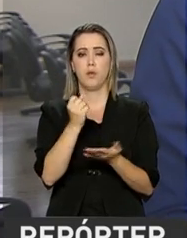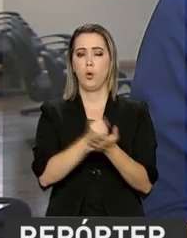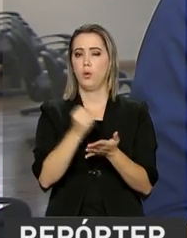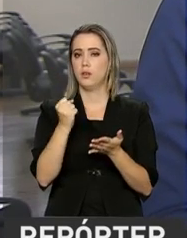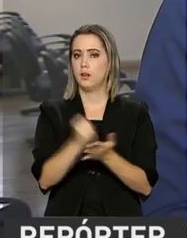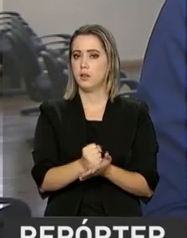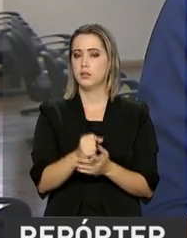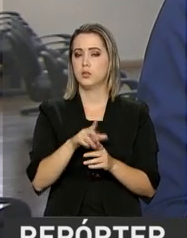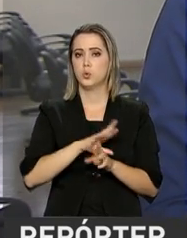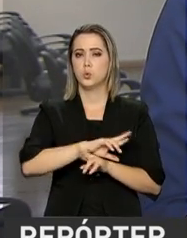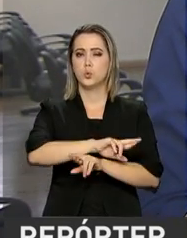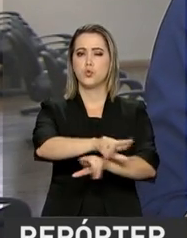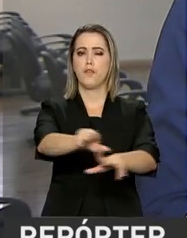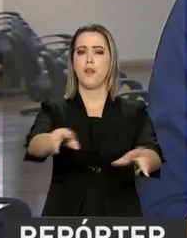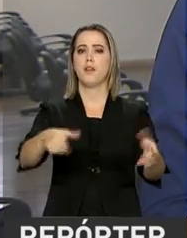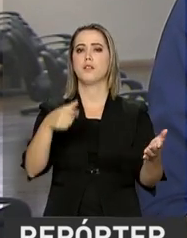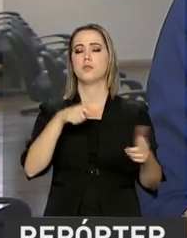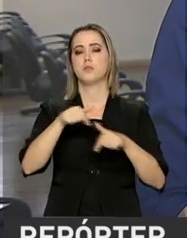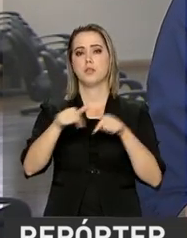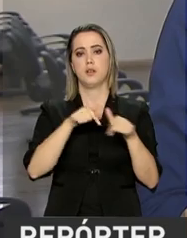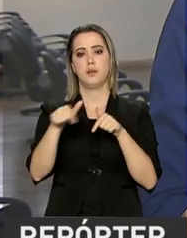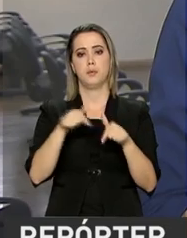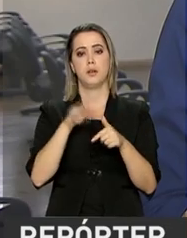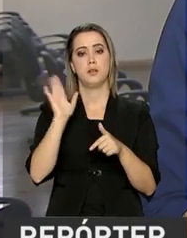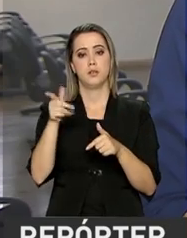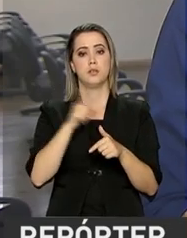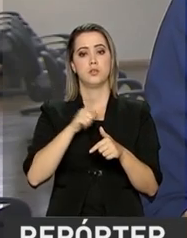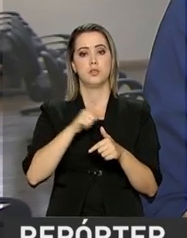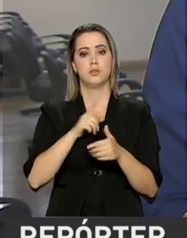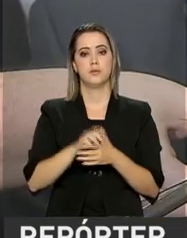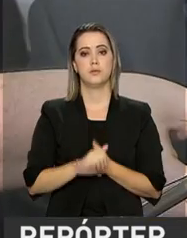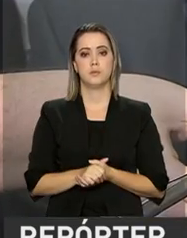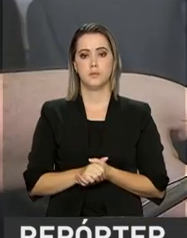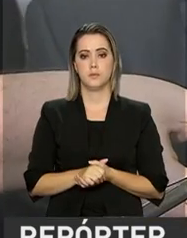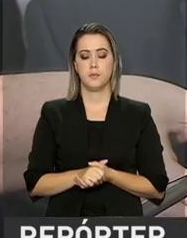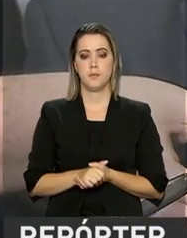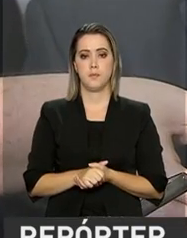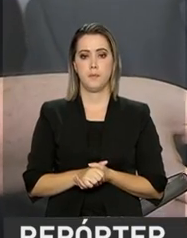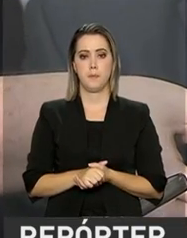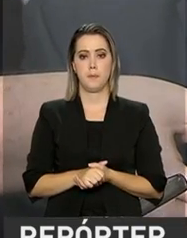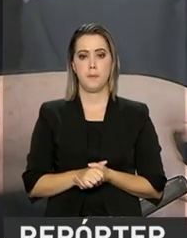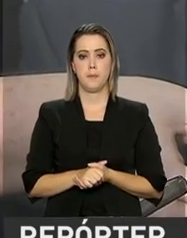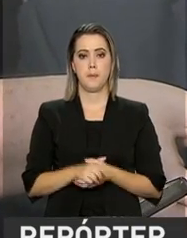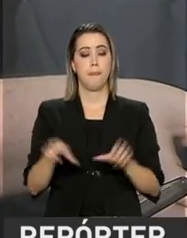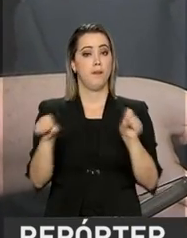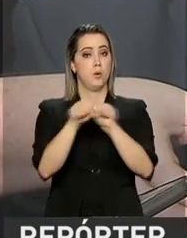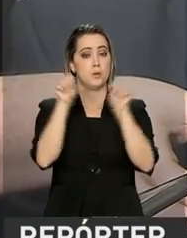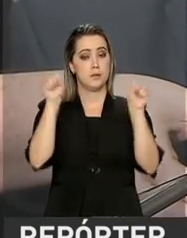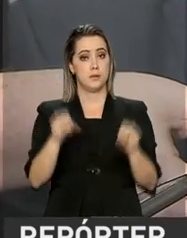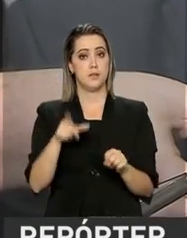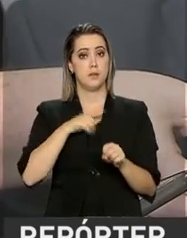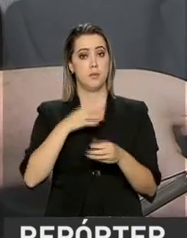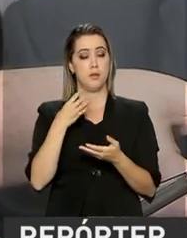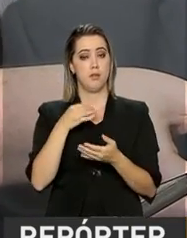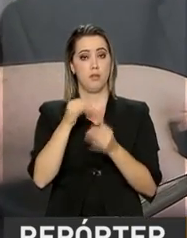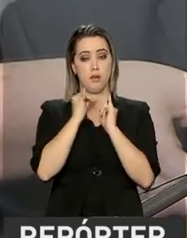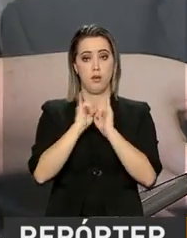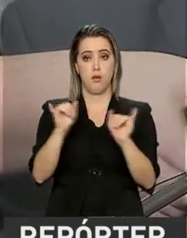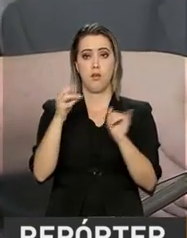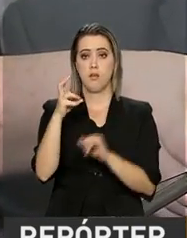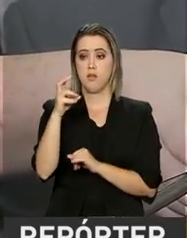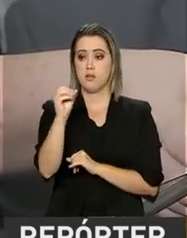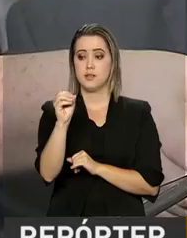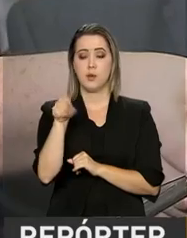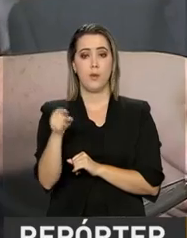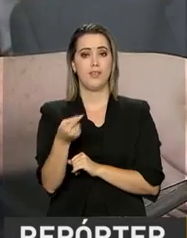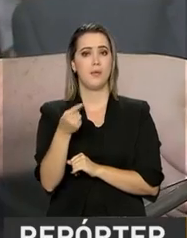contratos aparecem todos os contratos de trabalho cadastrados o sistema Cine tem disponível na faixa de 50.000